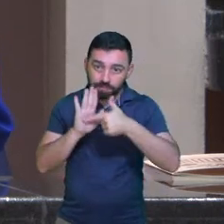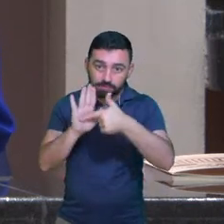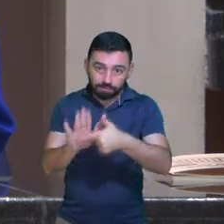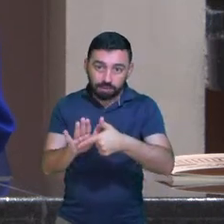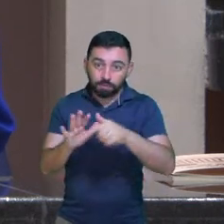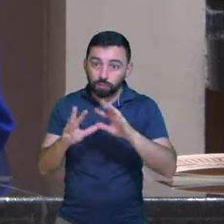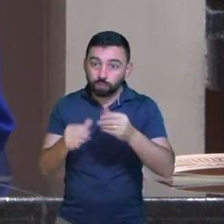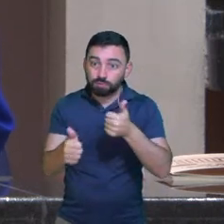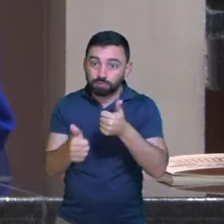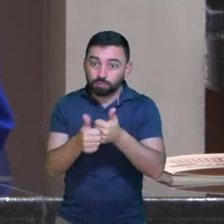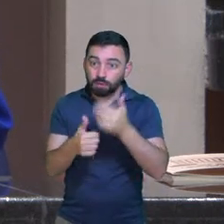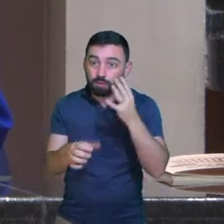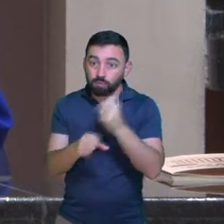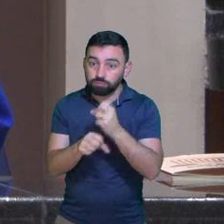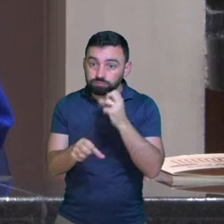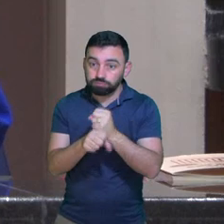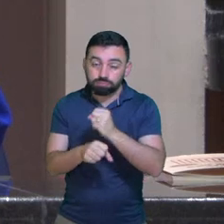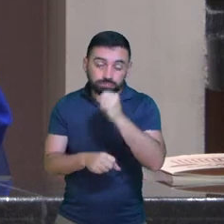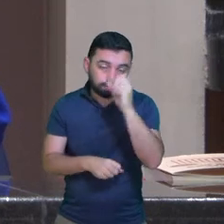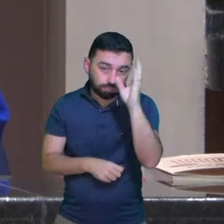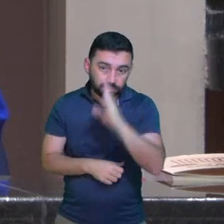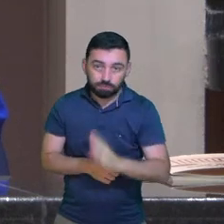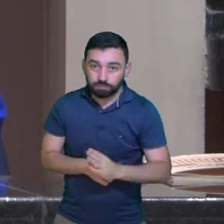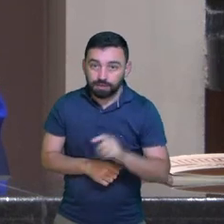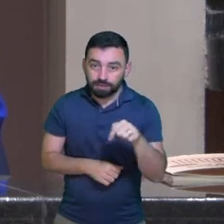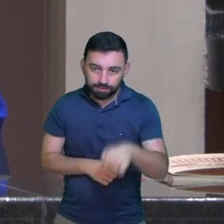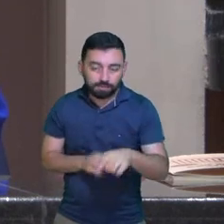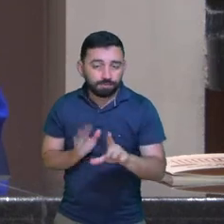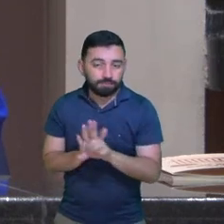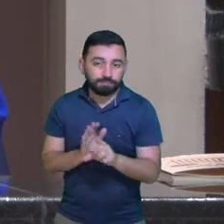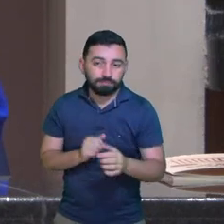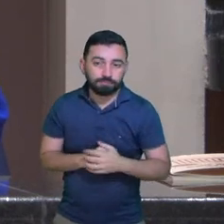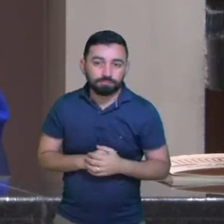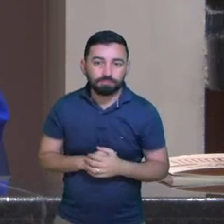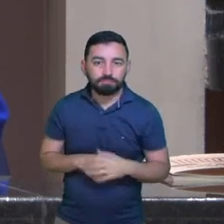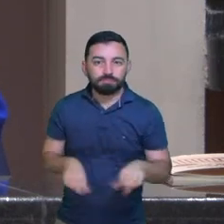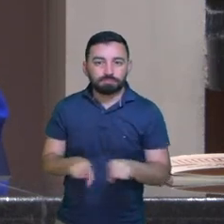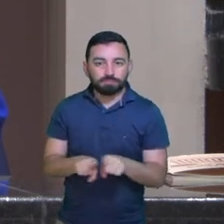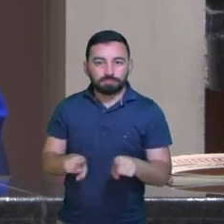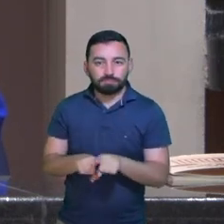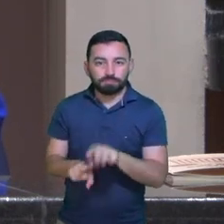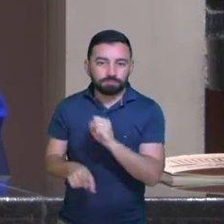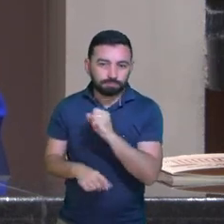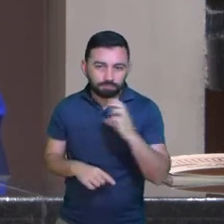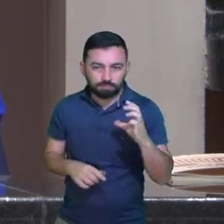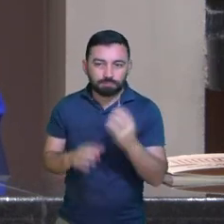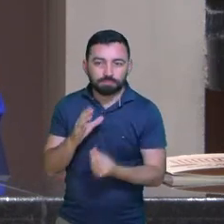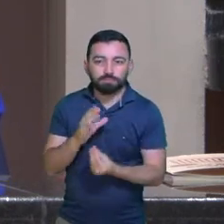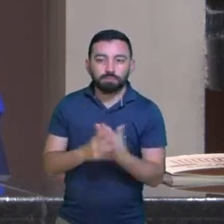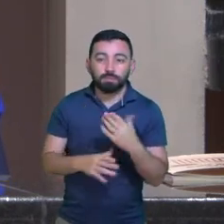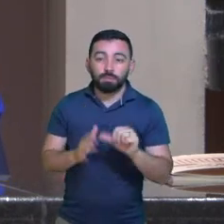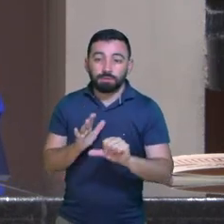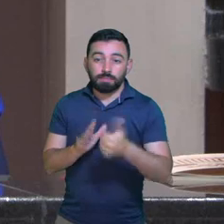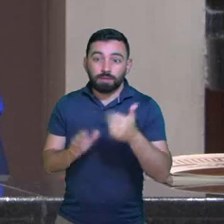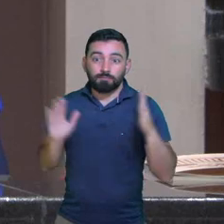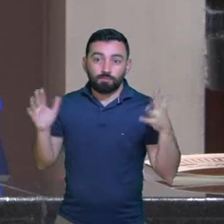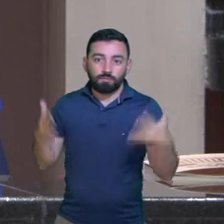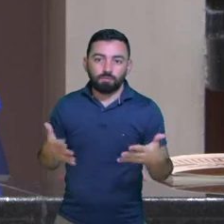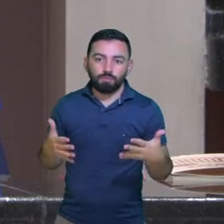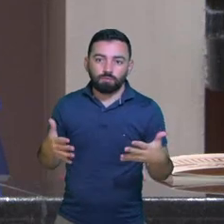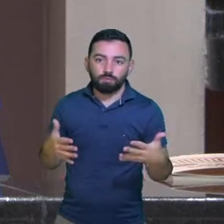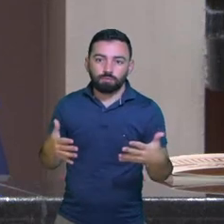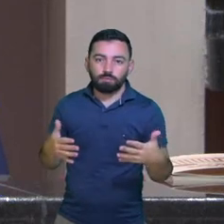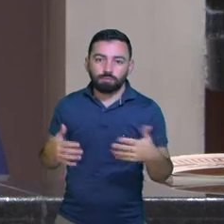tribunais de Contas do país a nossa lei foi Santa Catarina que criou o primeiro fórum dos